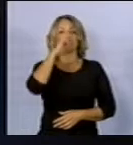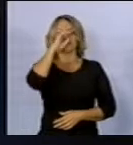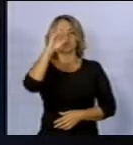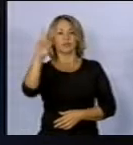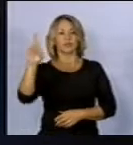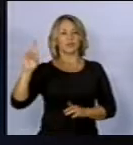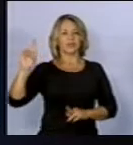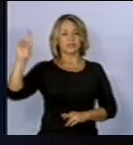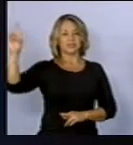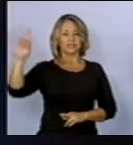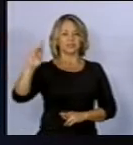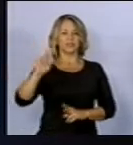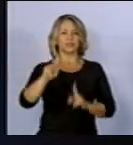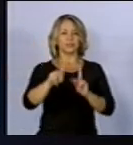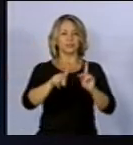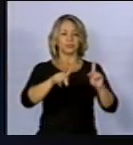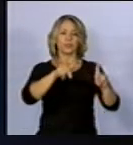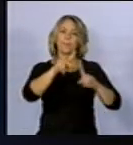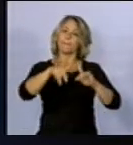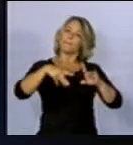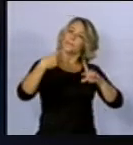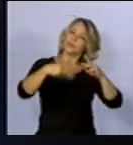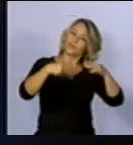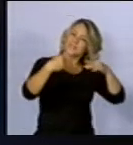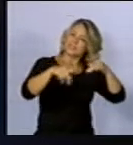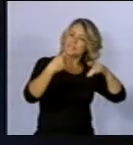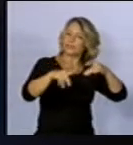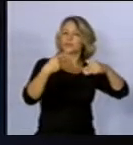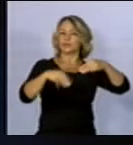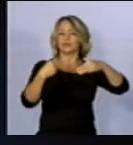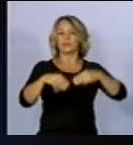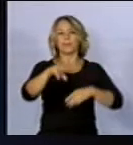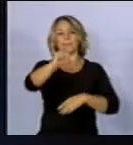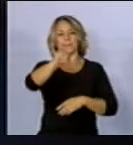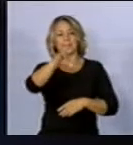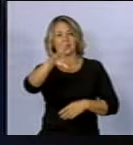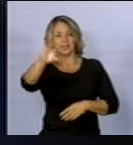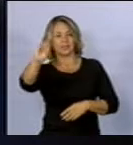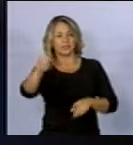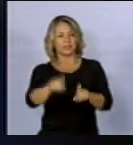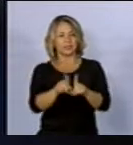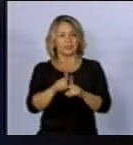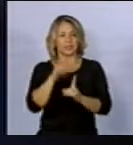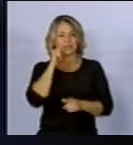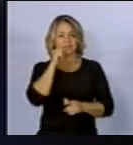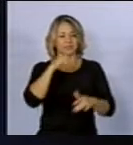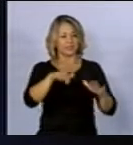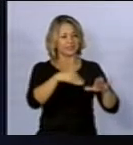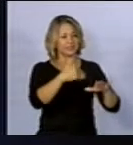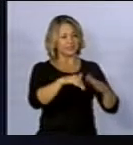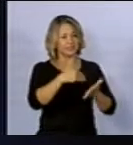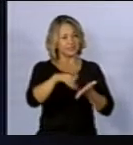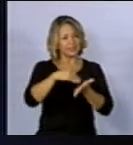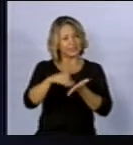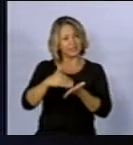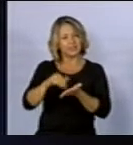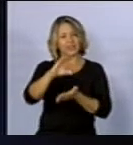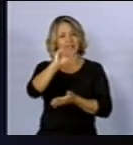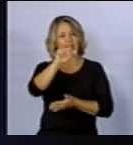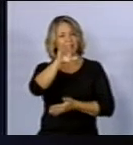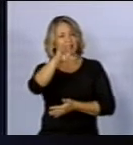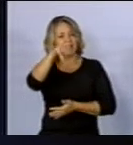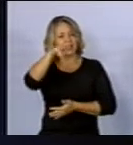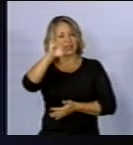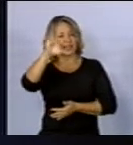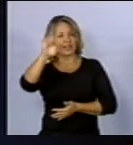representante do minrio público Dr Mário guiz excelentíssima senhora secretária desta audiência D Carmen de Souza